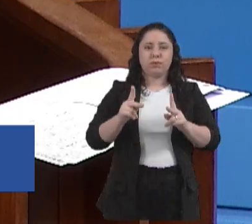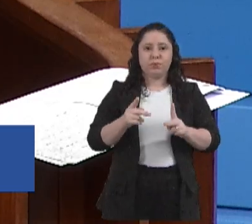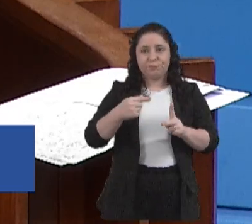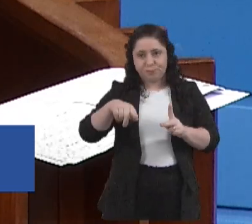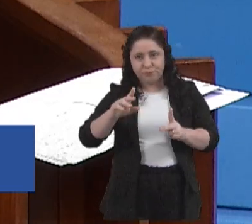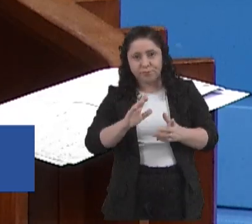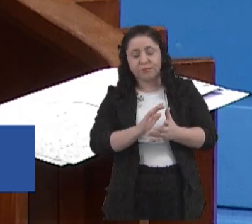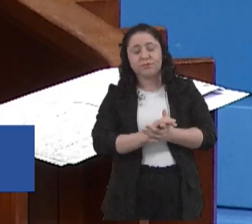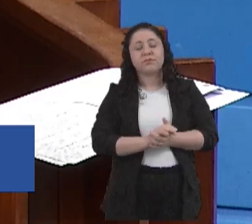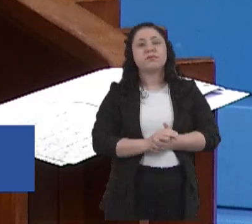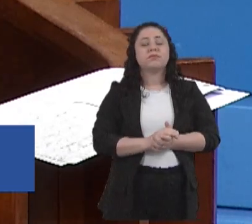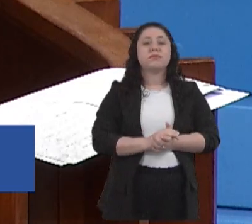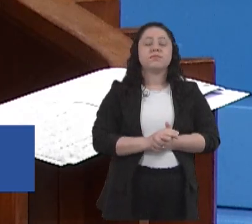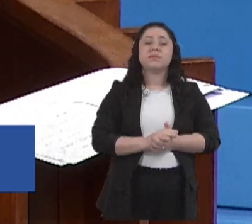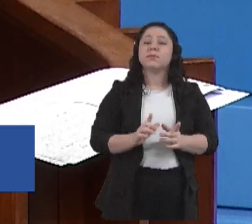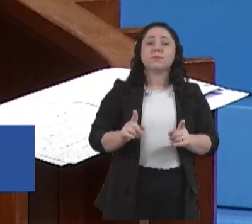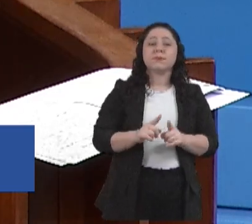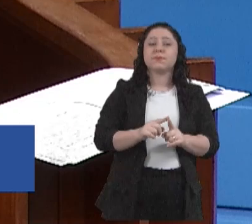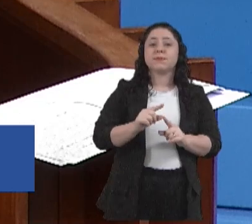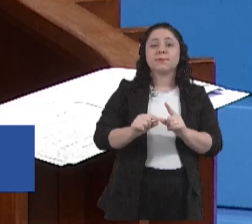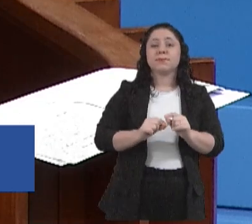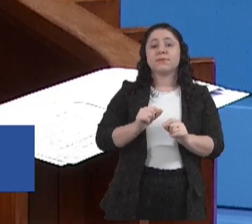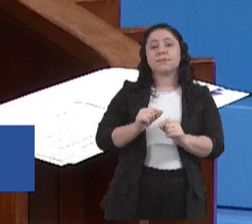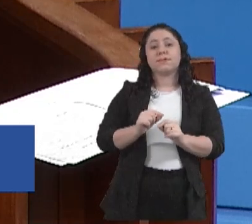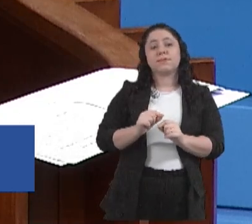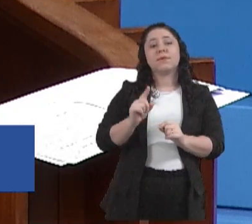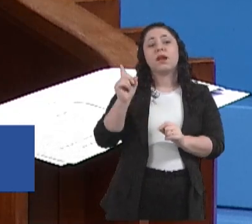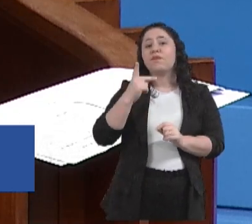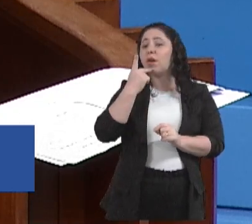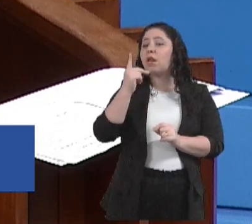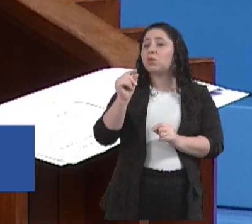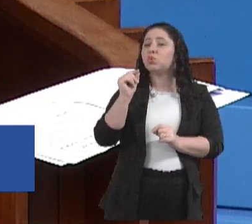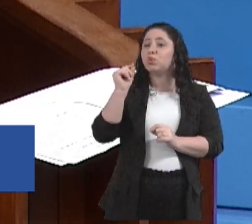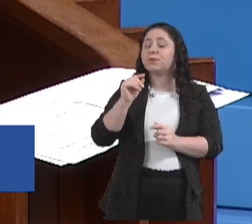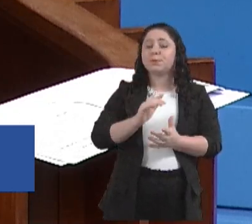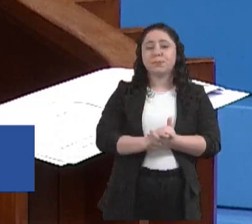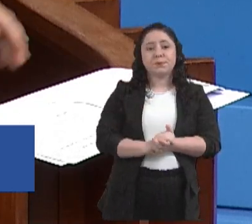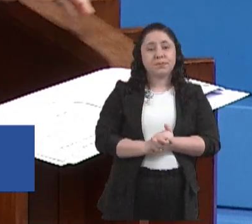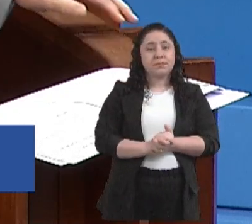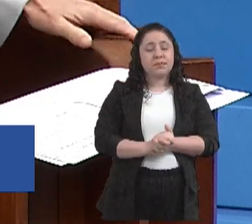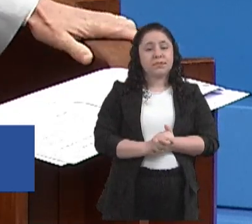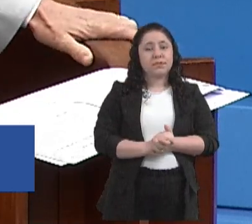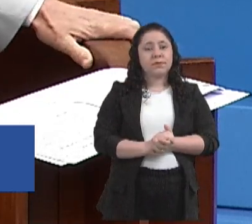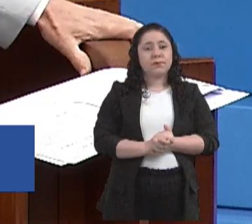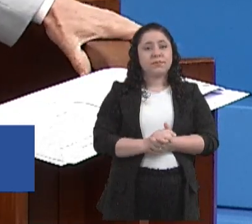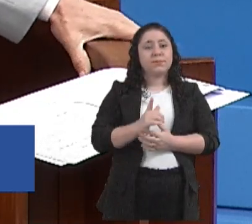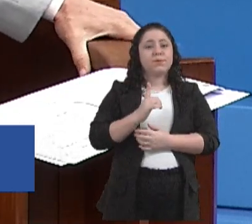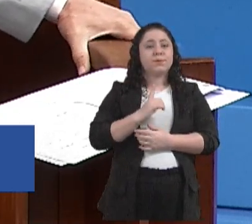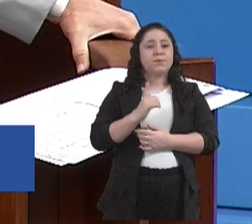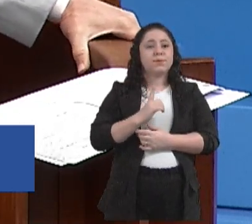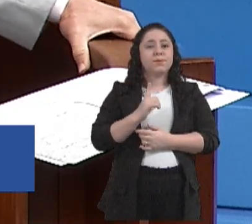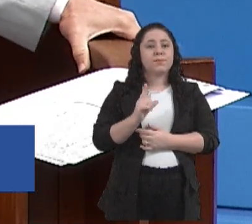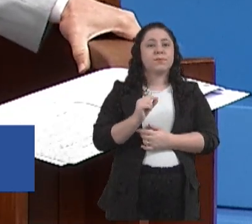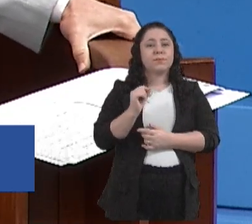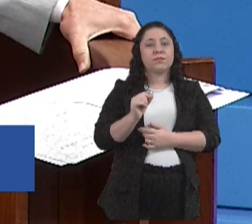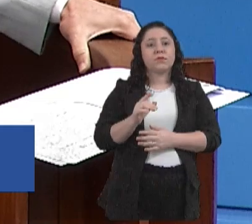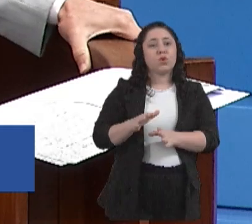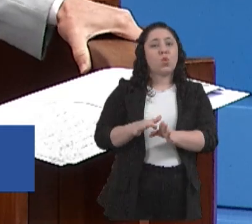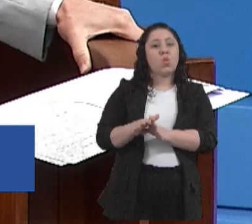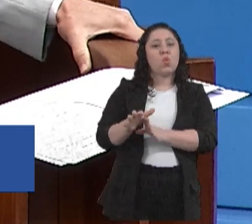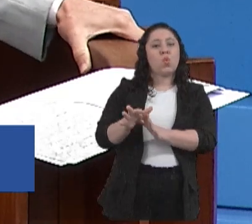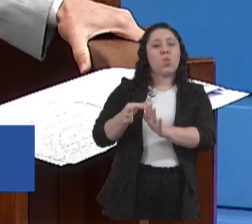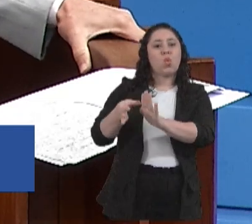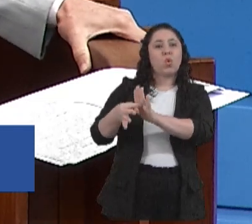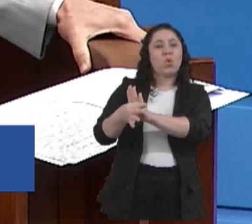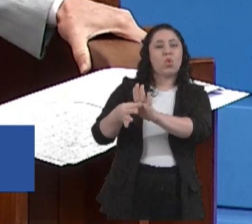servidores. E, além disso, dizendo que havia aí uma